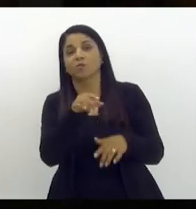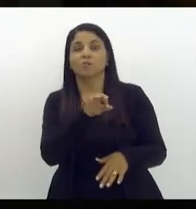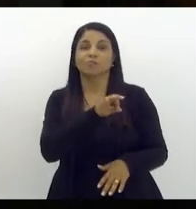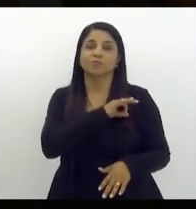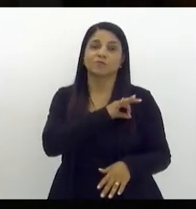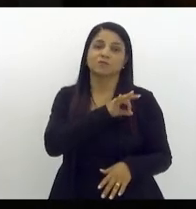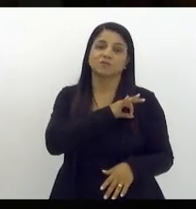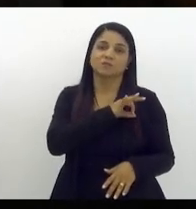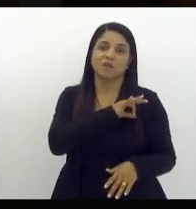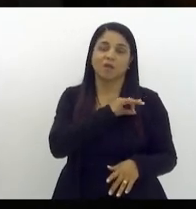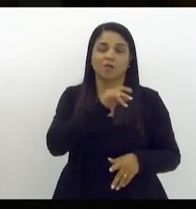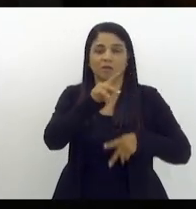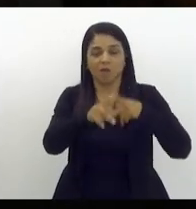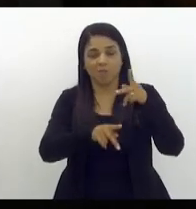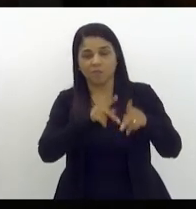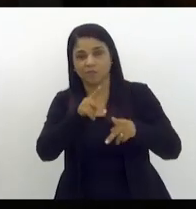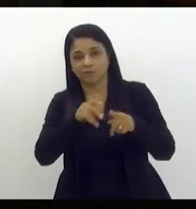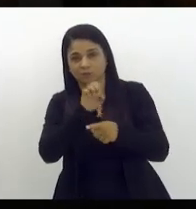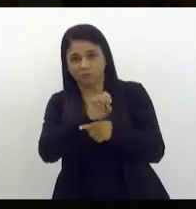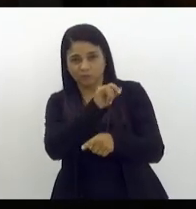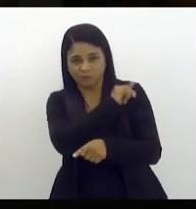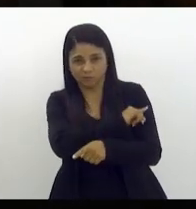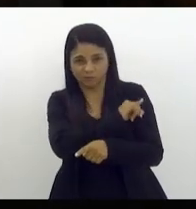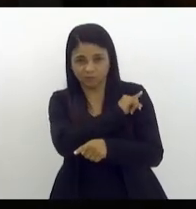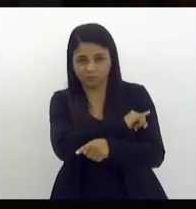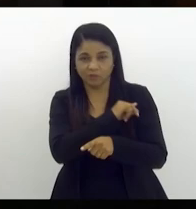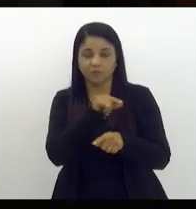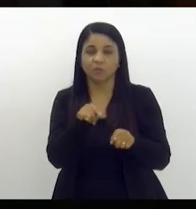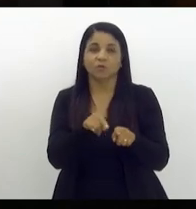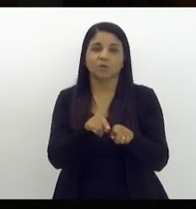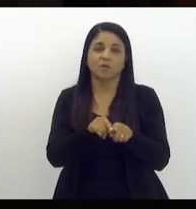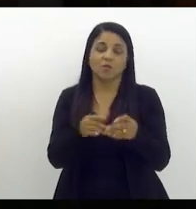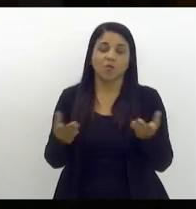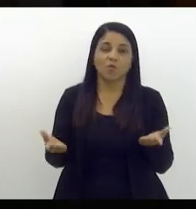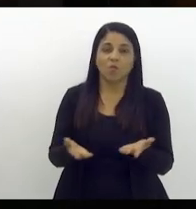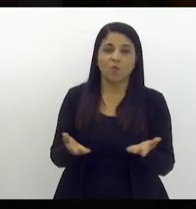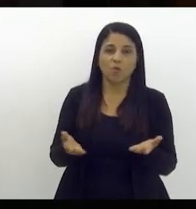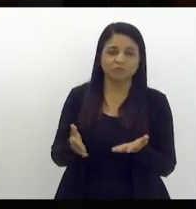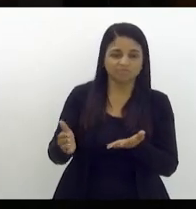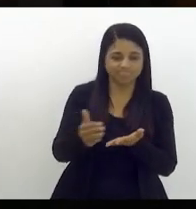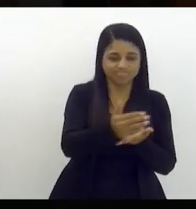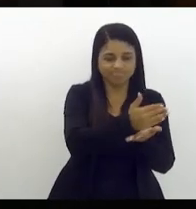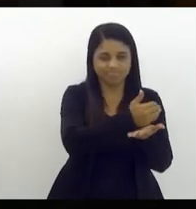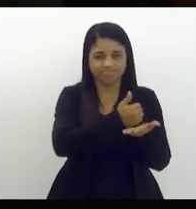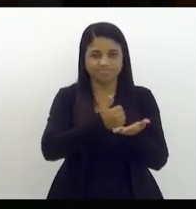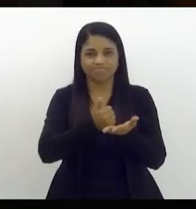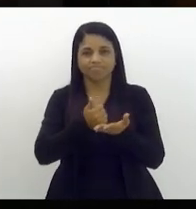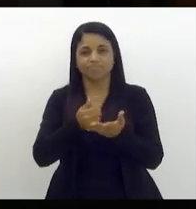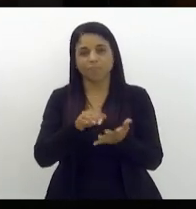quanto a população do estado do Rio de Janeiro, que hoje amarga esse dado de tantas vidas